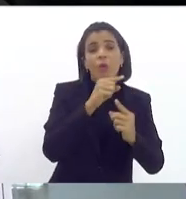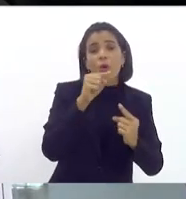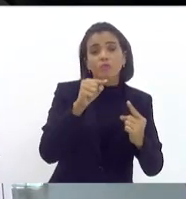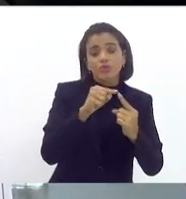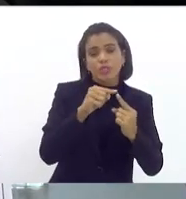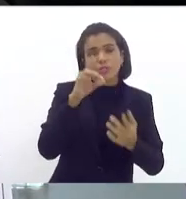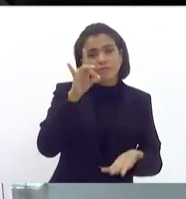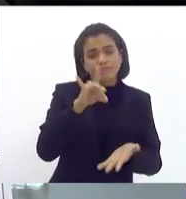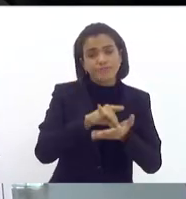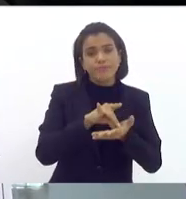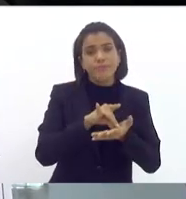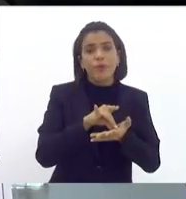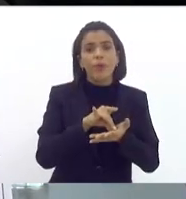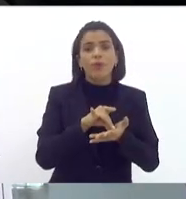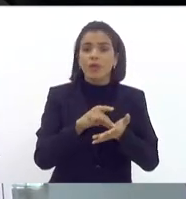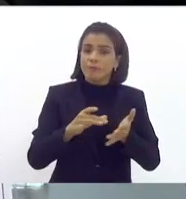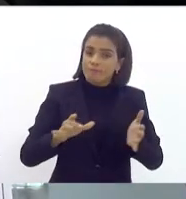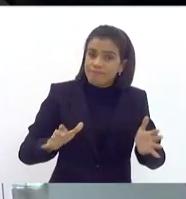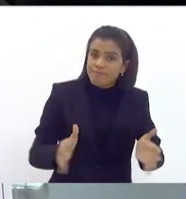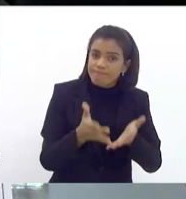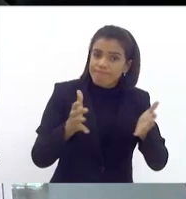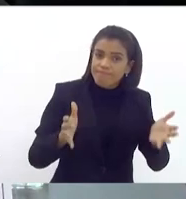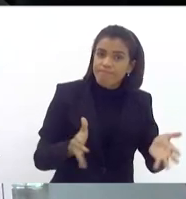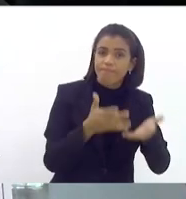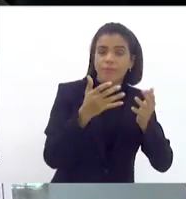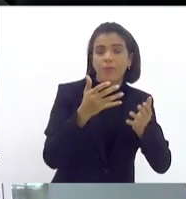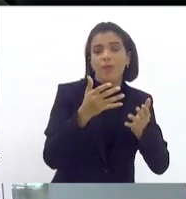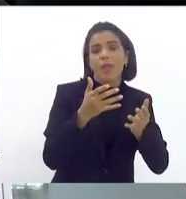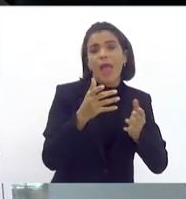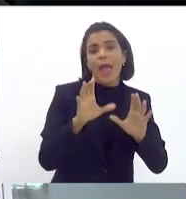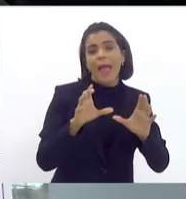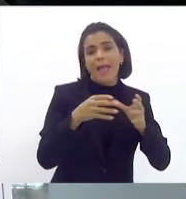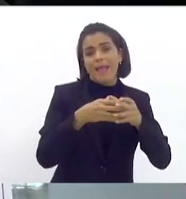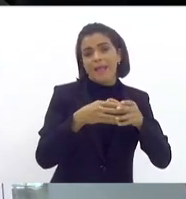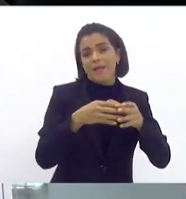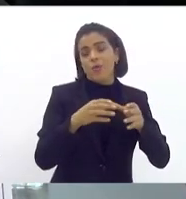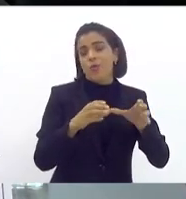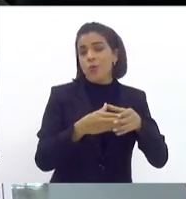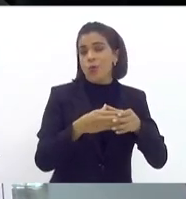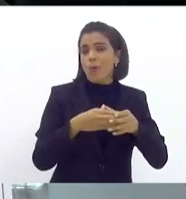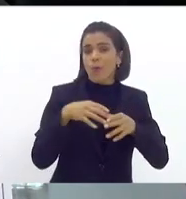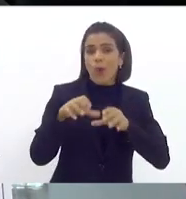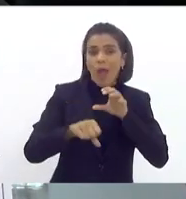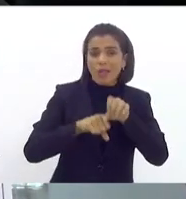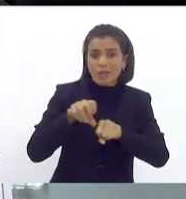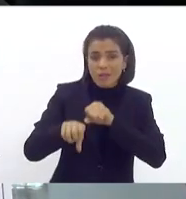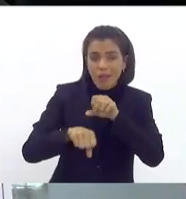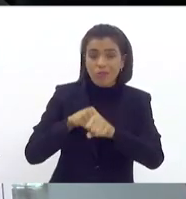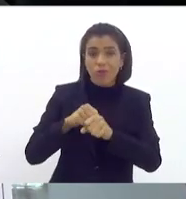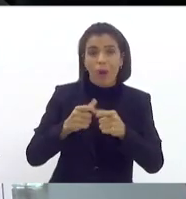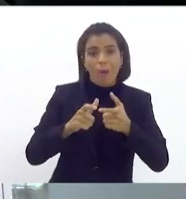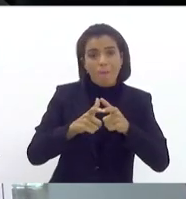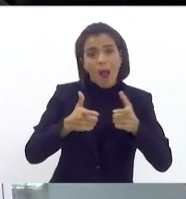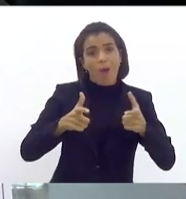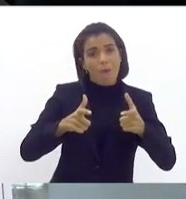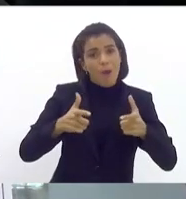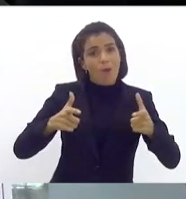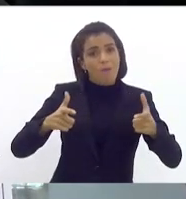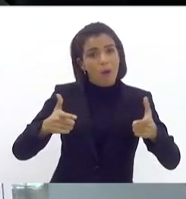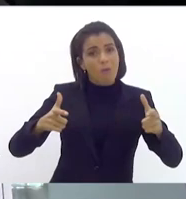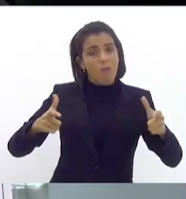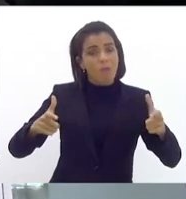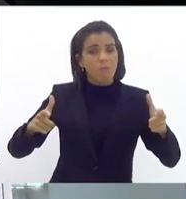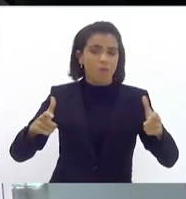né, fazer com que a indústria dos catadores cresça muito, principalmente aqueles